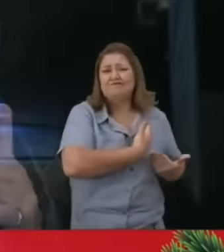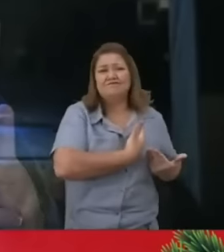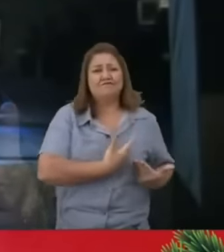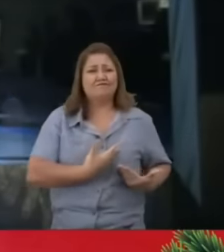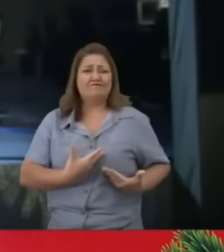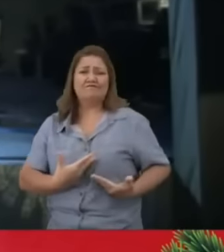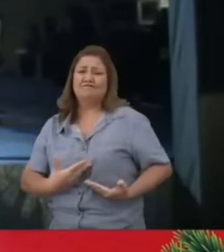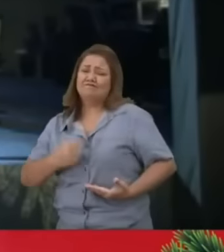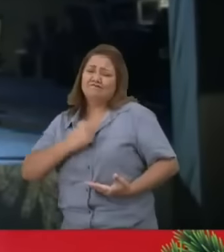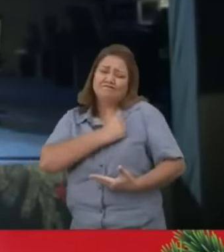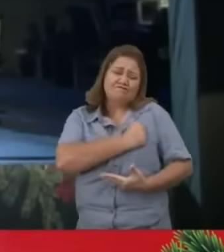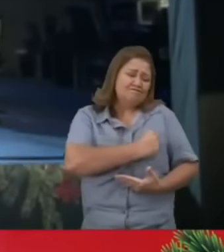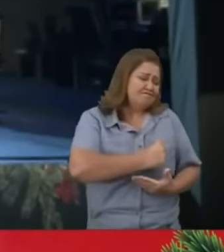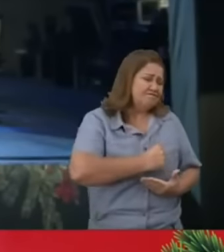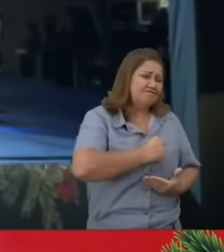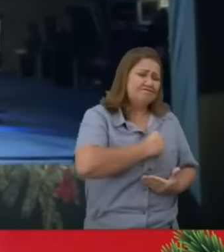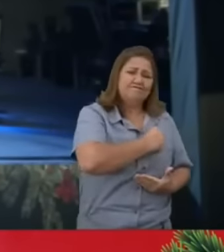vazia. E aí?